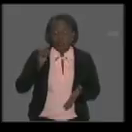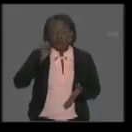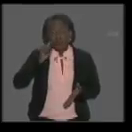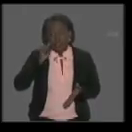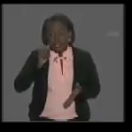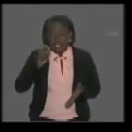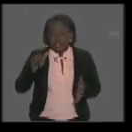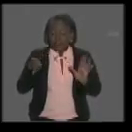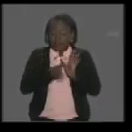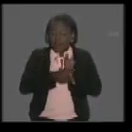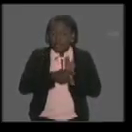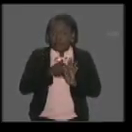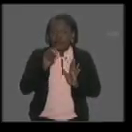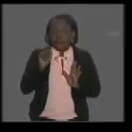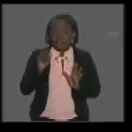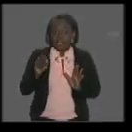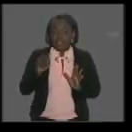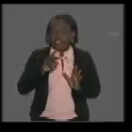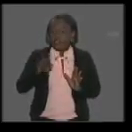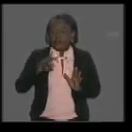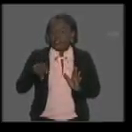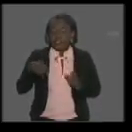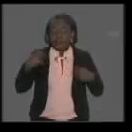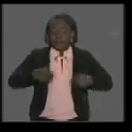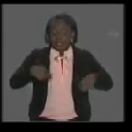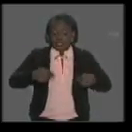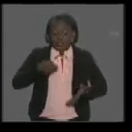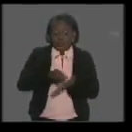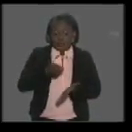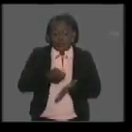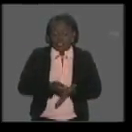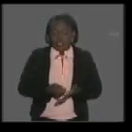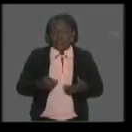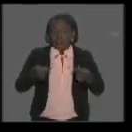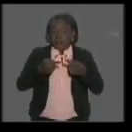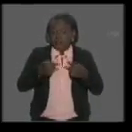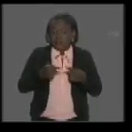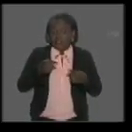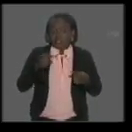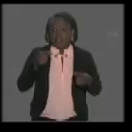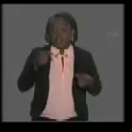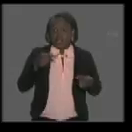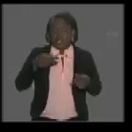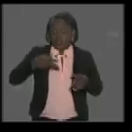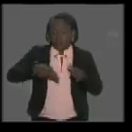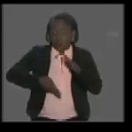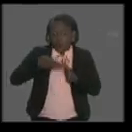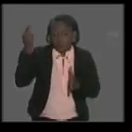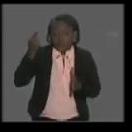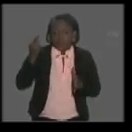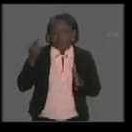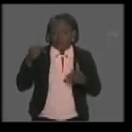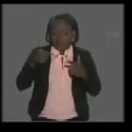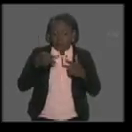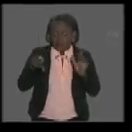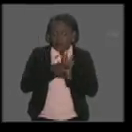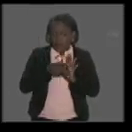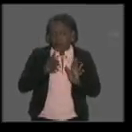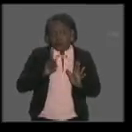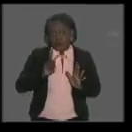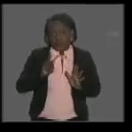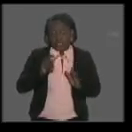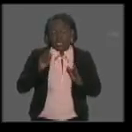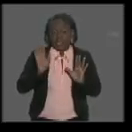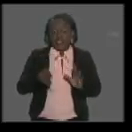definir mulheridade, o que é ser mulher, não necessariamente está associado a necessariamente cirurgias específicas, né?